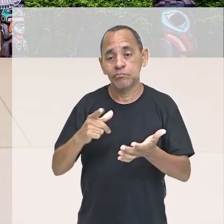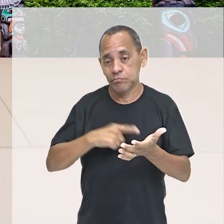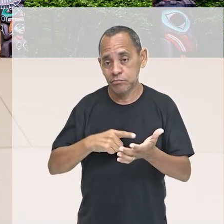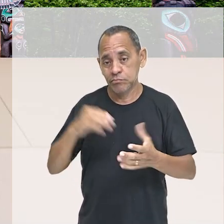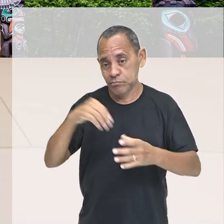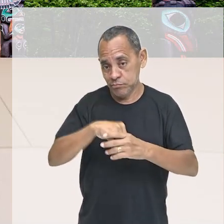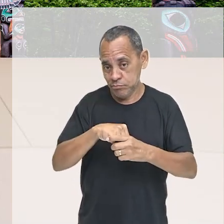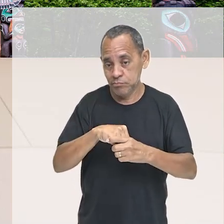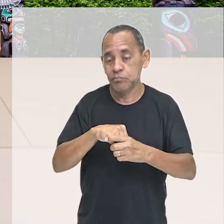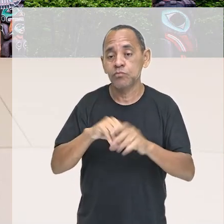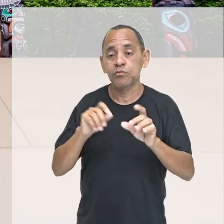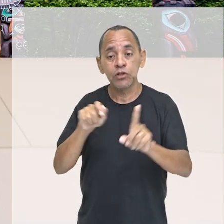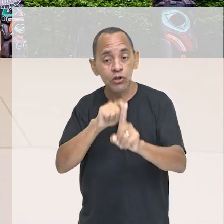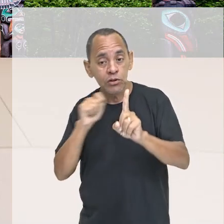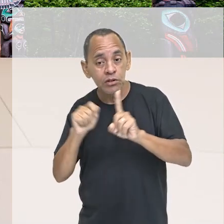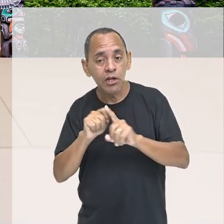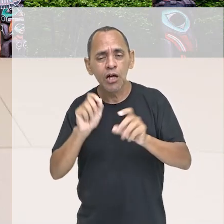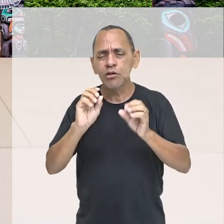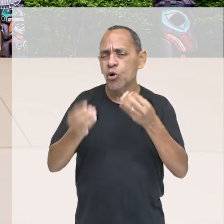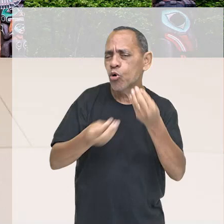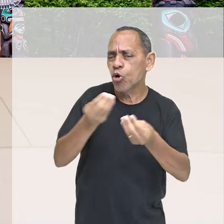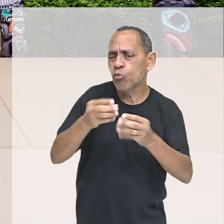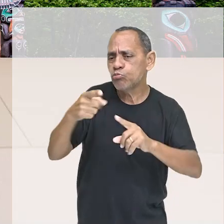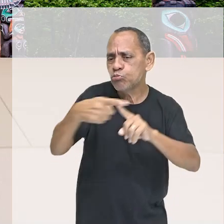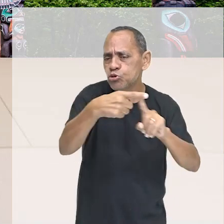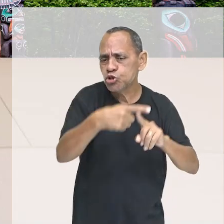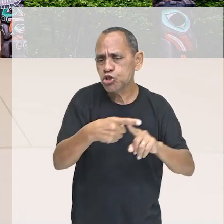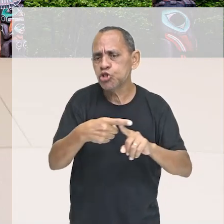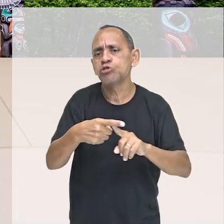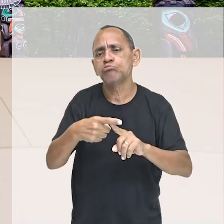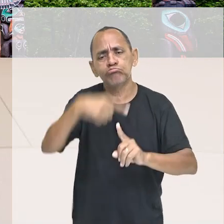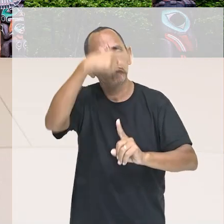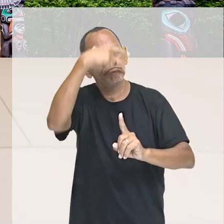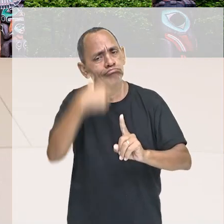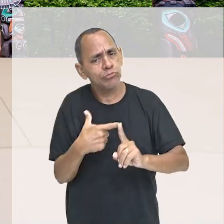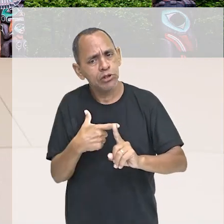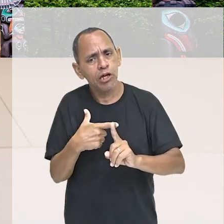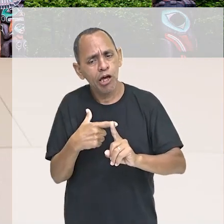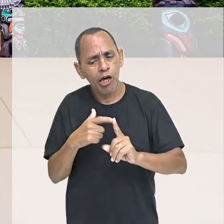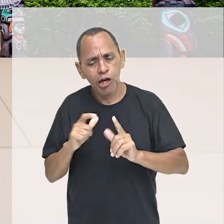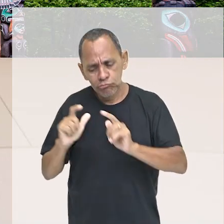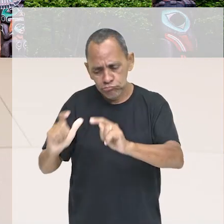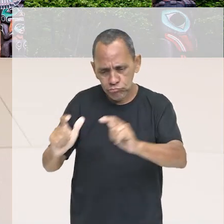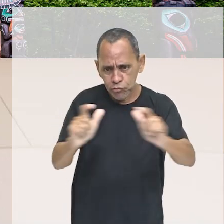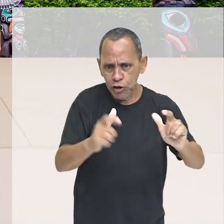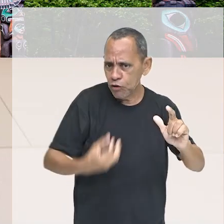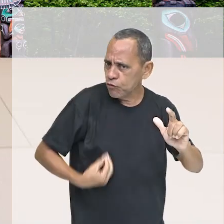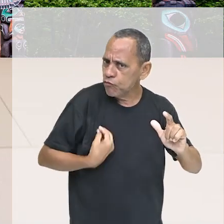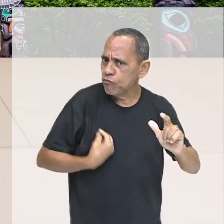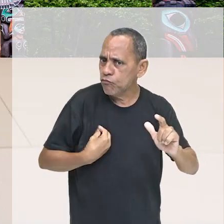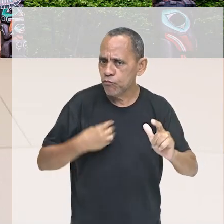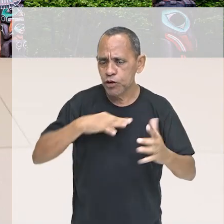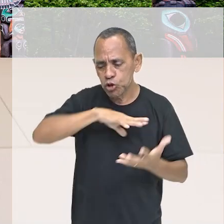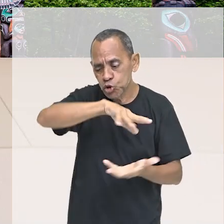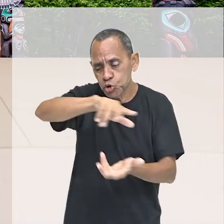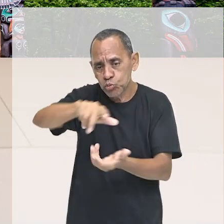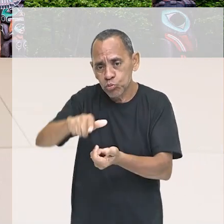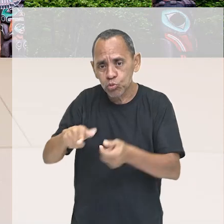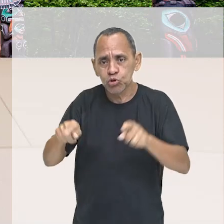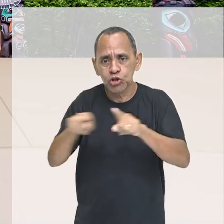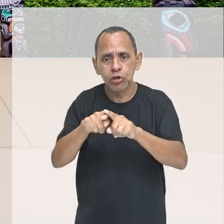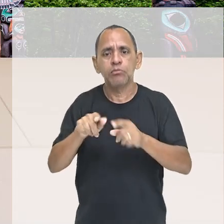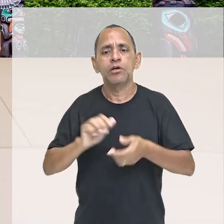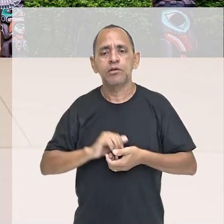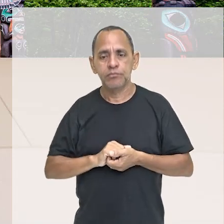do profano. São maneiras de ser e de estar no mundo e no cosmos. Como